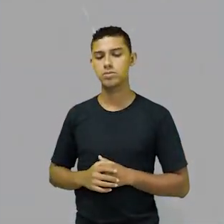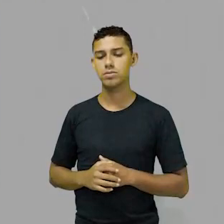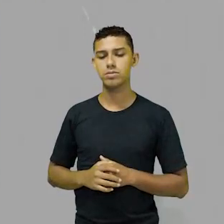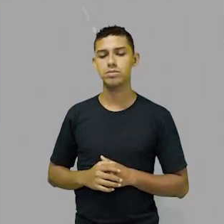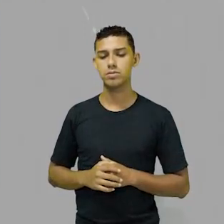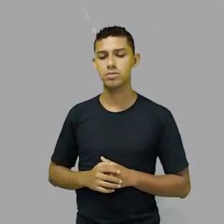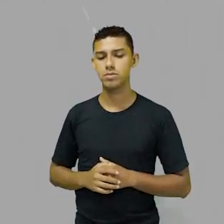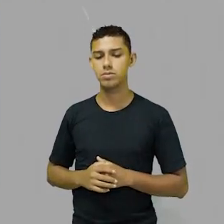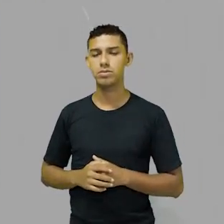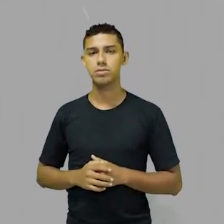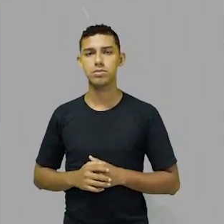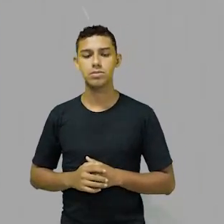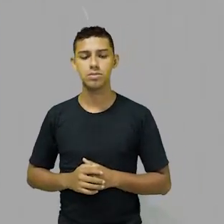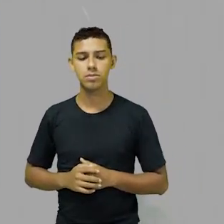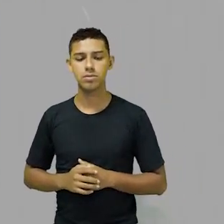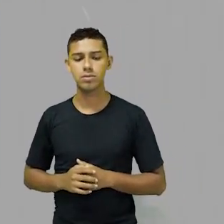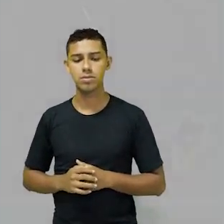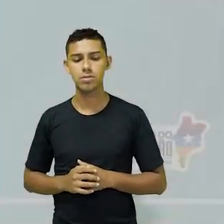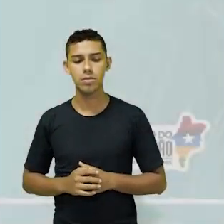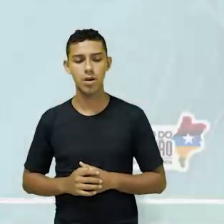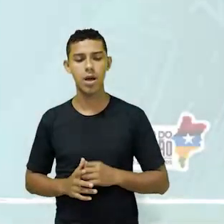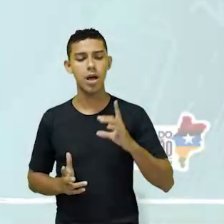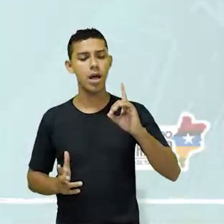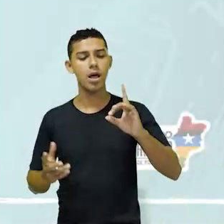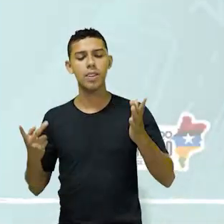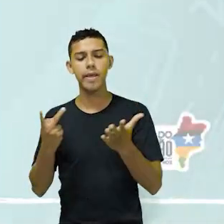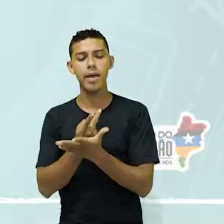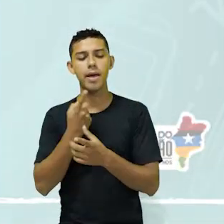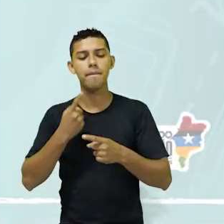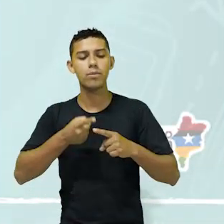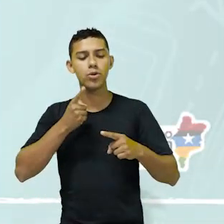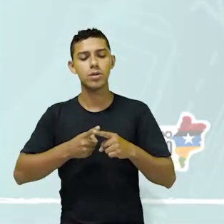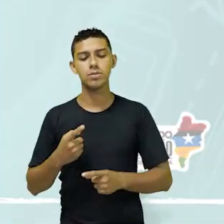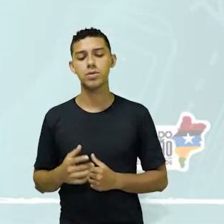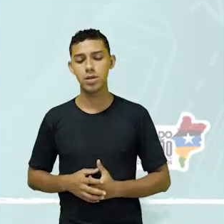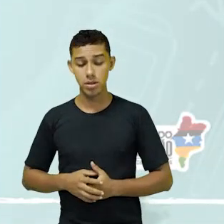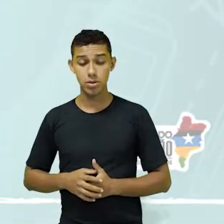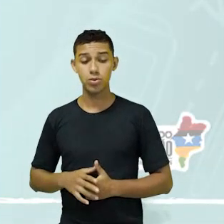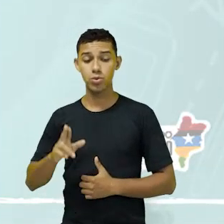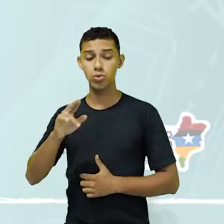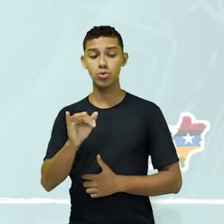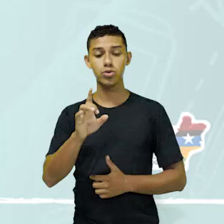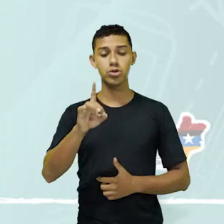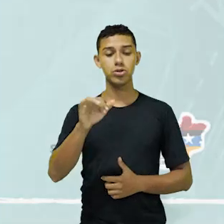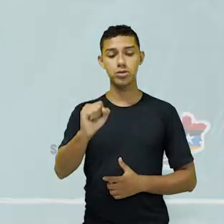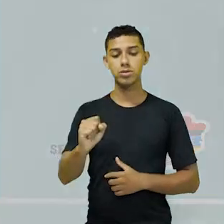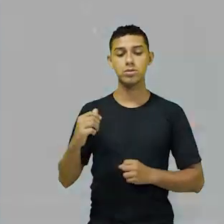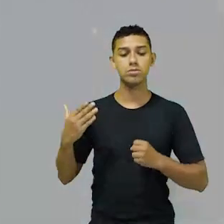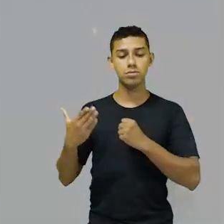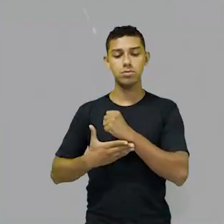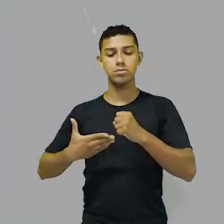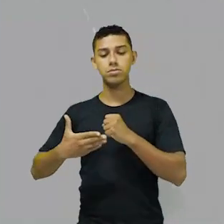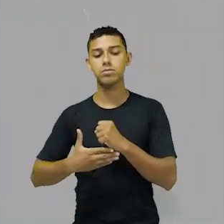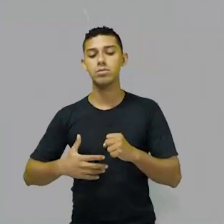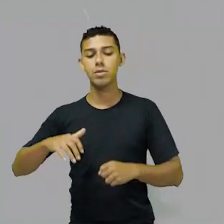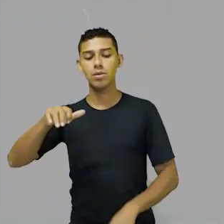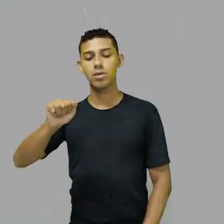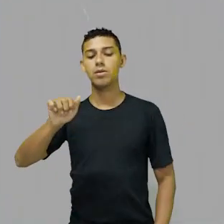mesma coisa. E a letra D, por que ela está errada, né? Ela está dizendo que a guanina